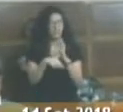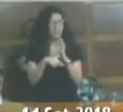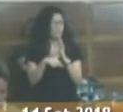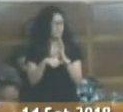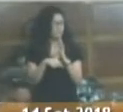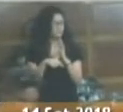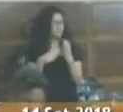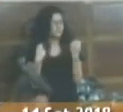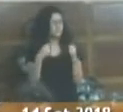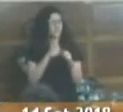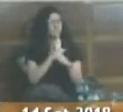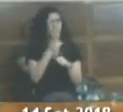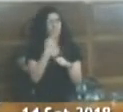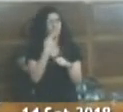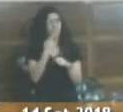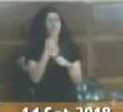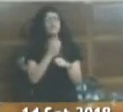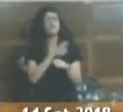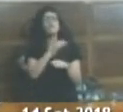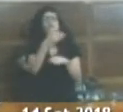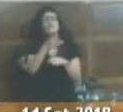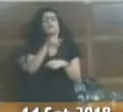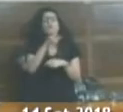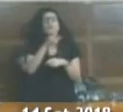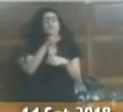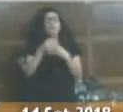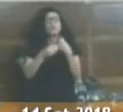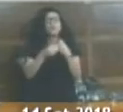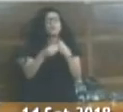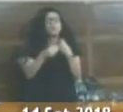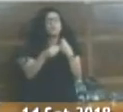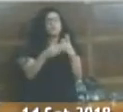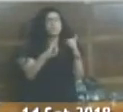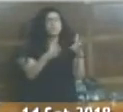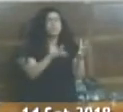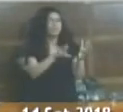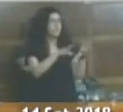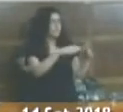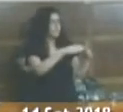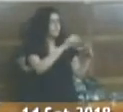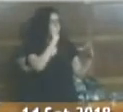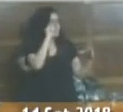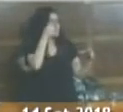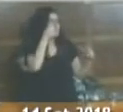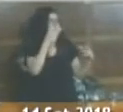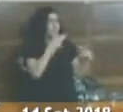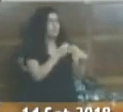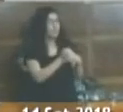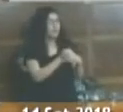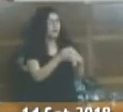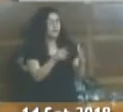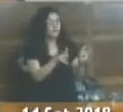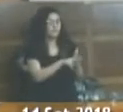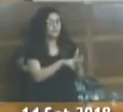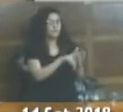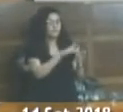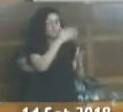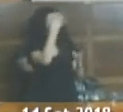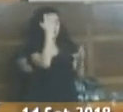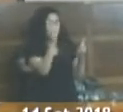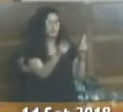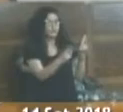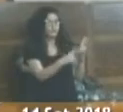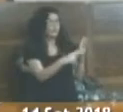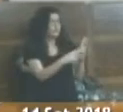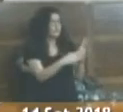deputado. A gente deveria estar aqui agora falando de quando que seria a titulação dos quilombos, né? As regulações fundiárias das comunidades caiçaras, por exemplo,